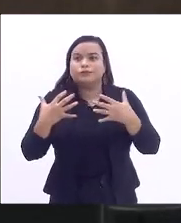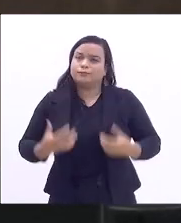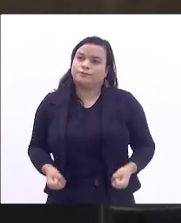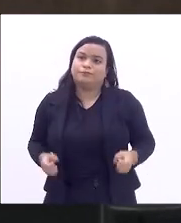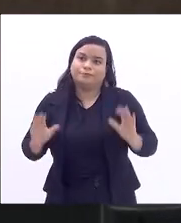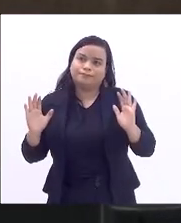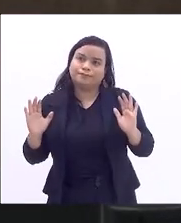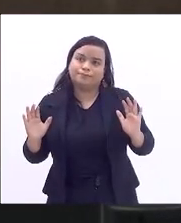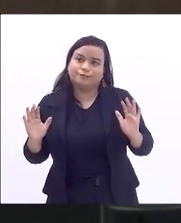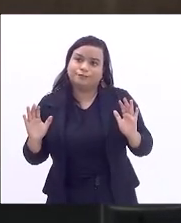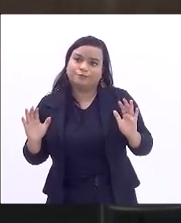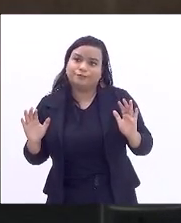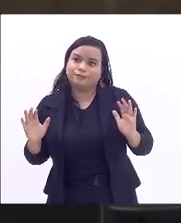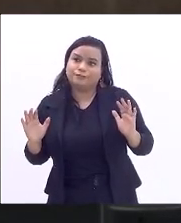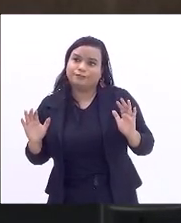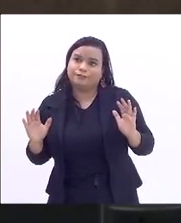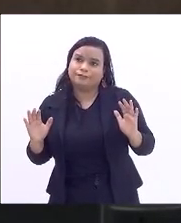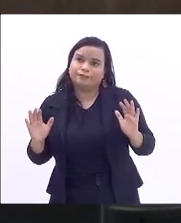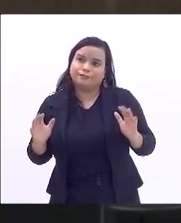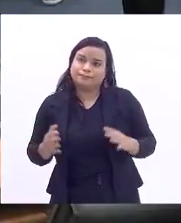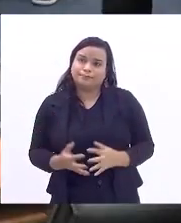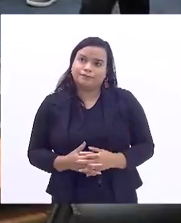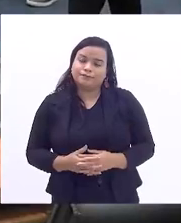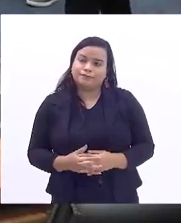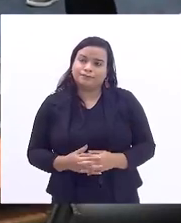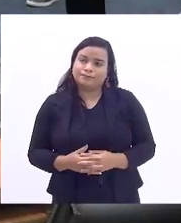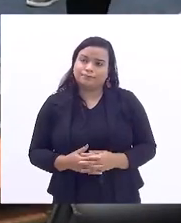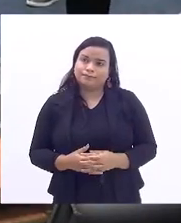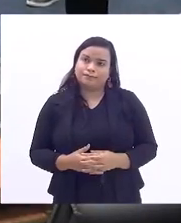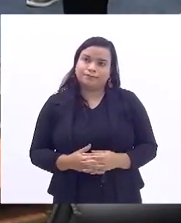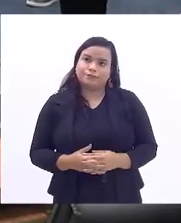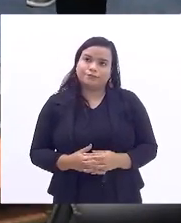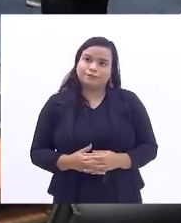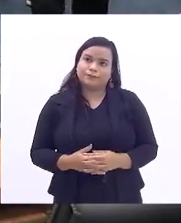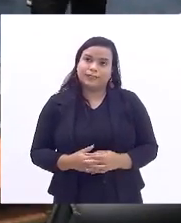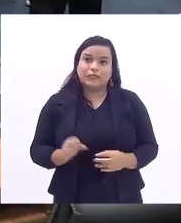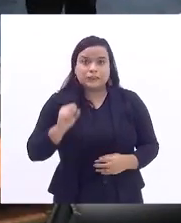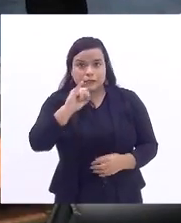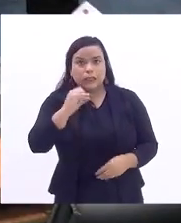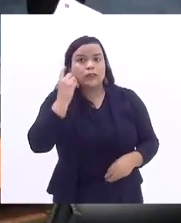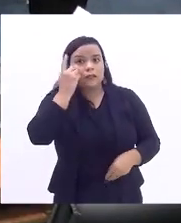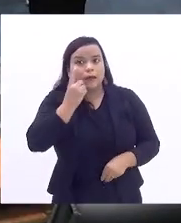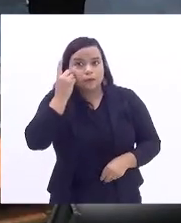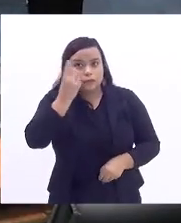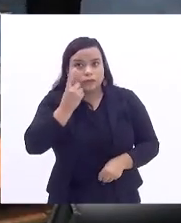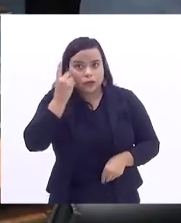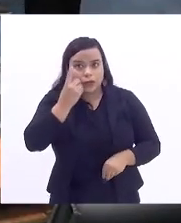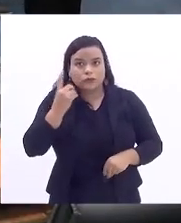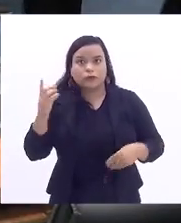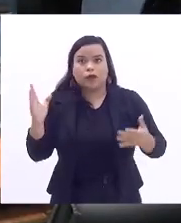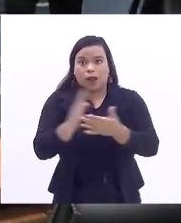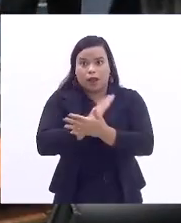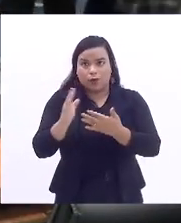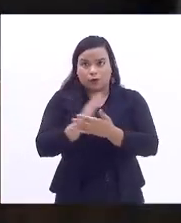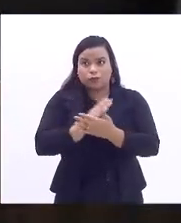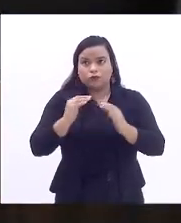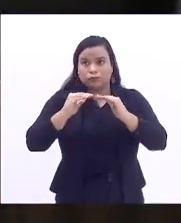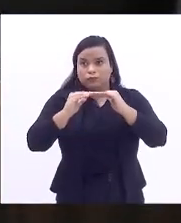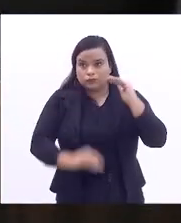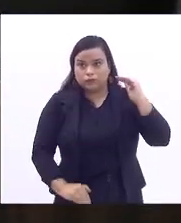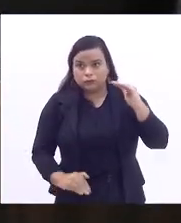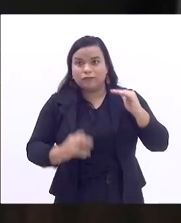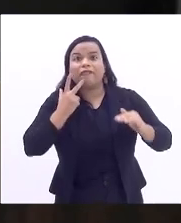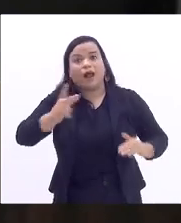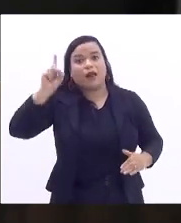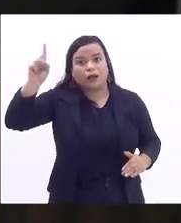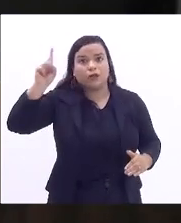envolvidos concordo e da solução eu vou eu vou abrir se tem algum deputado que não tem acordo que